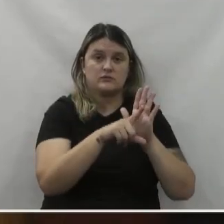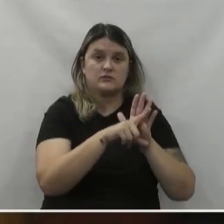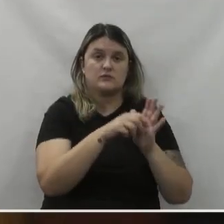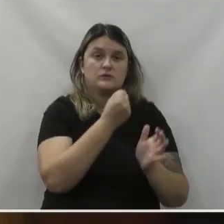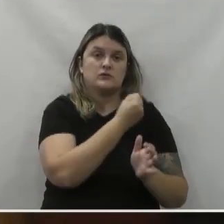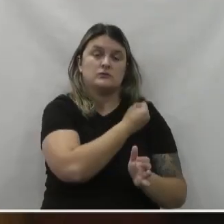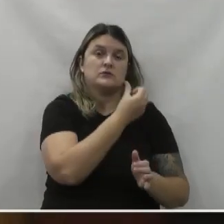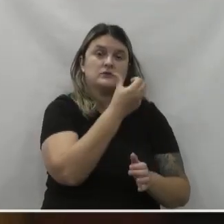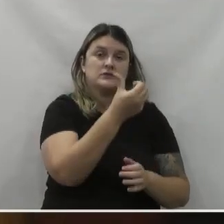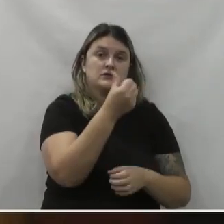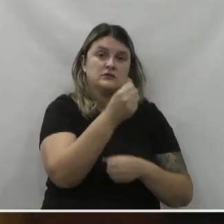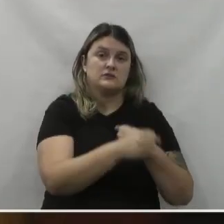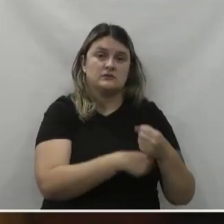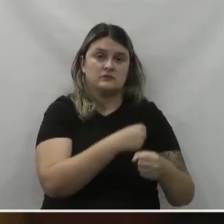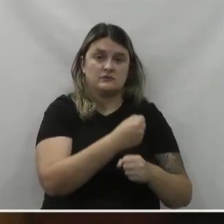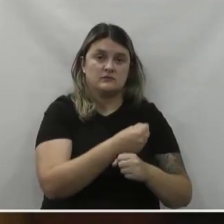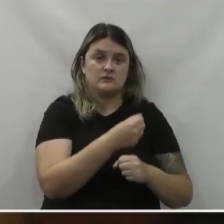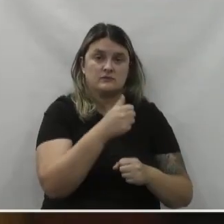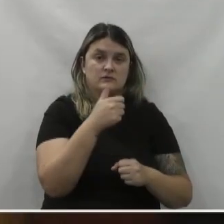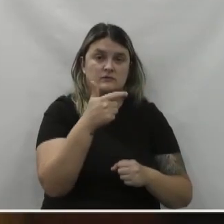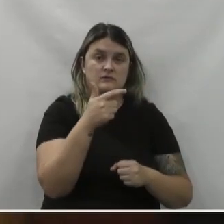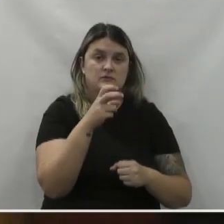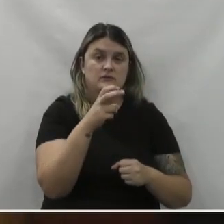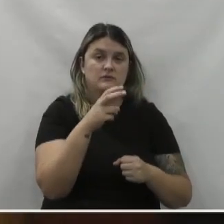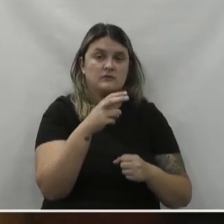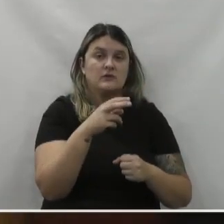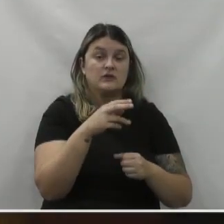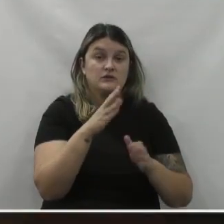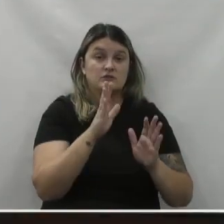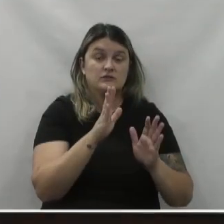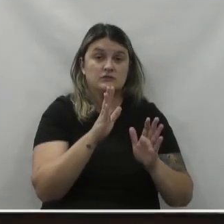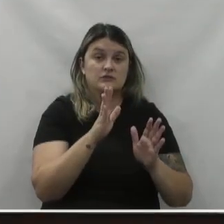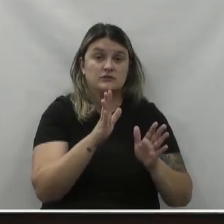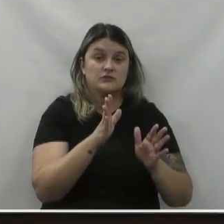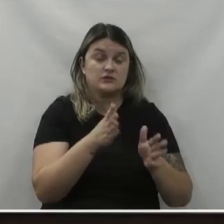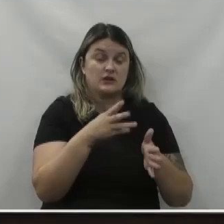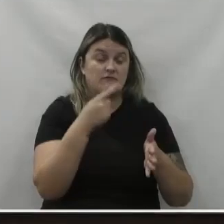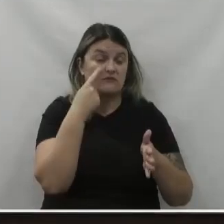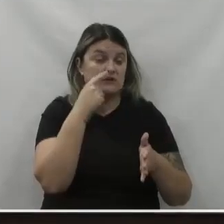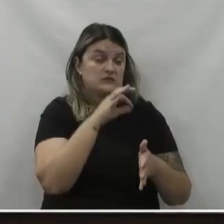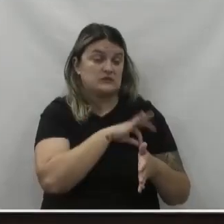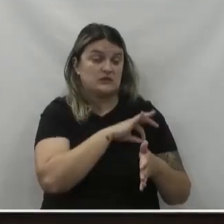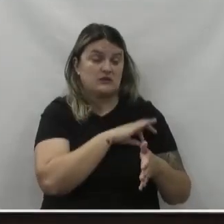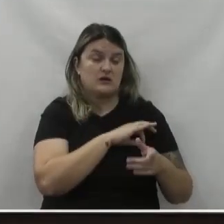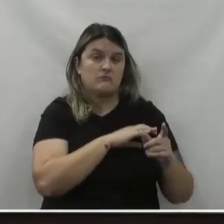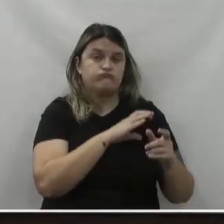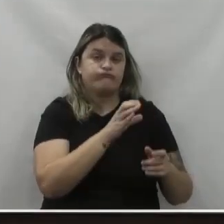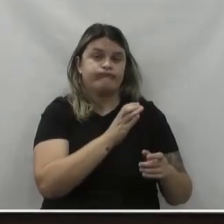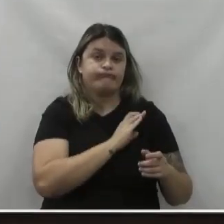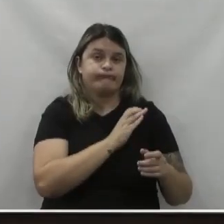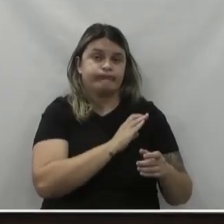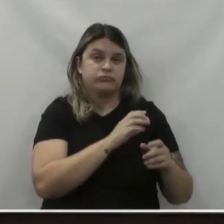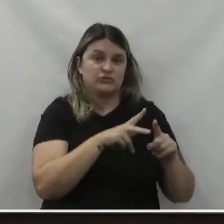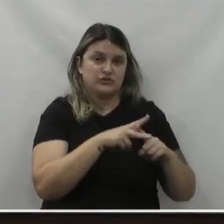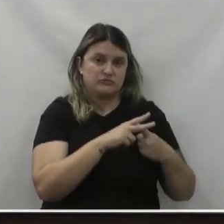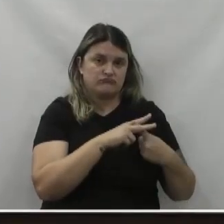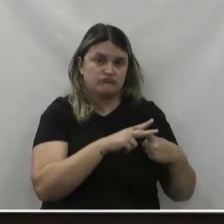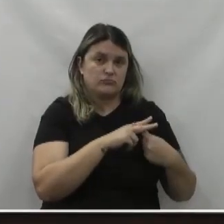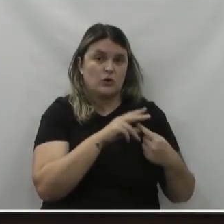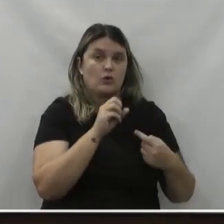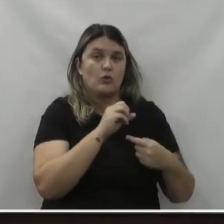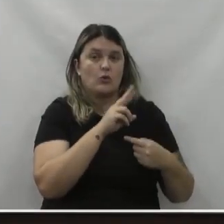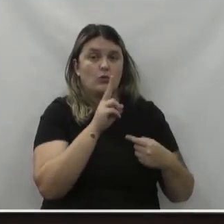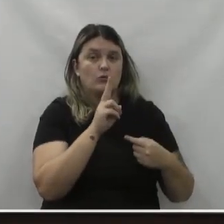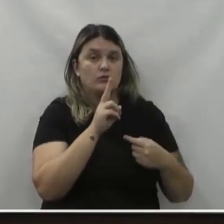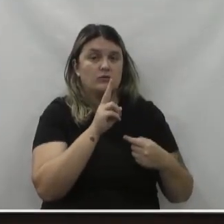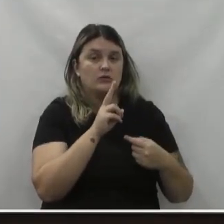número 6/2025. Define a data base para reajustes ou reposição salarial ao quadro geral de